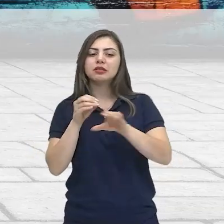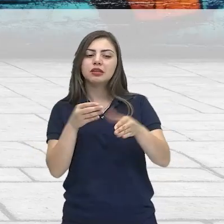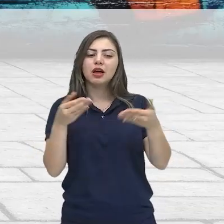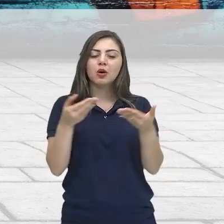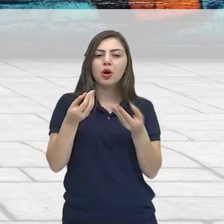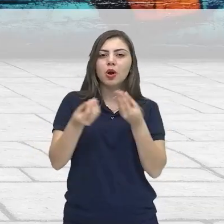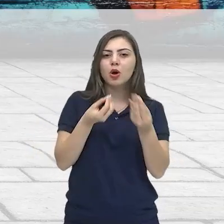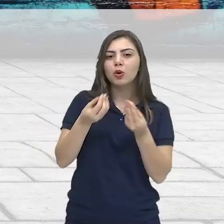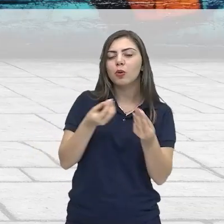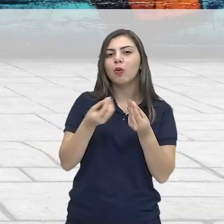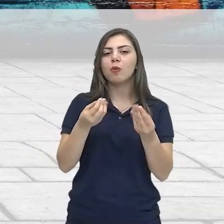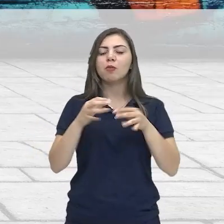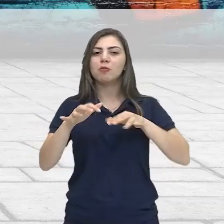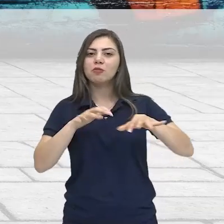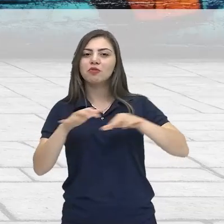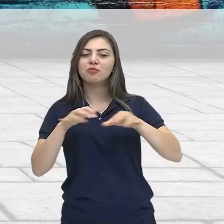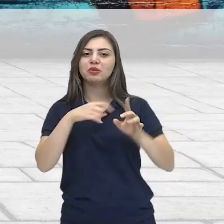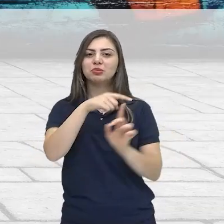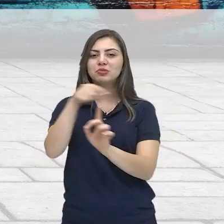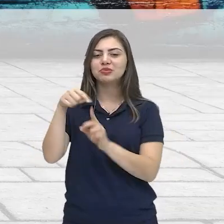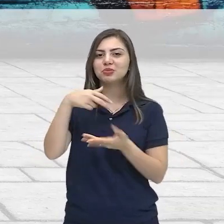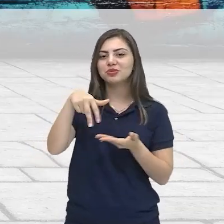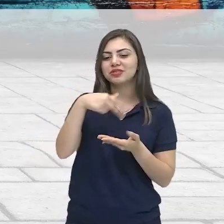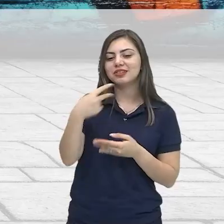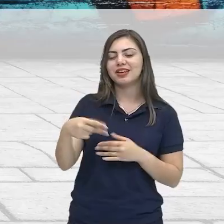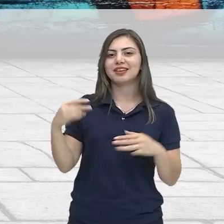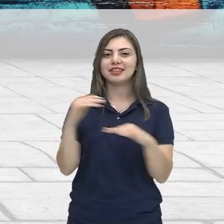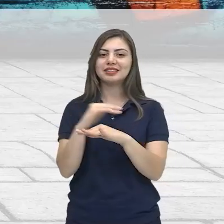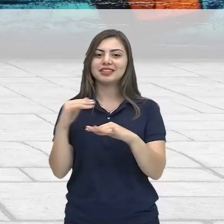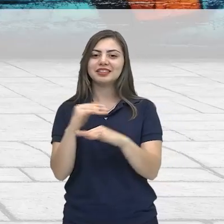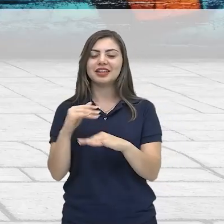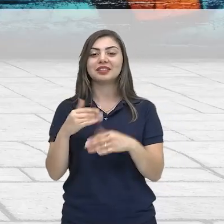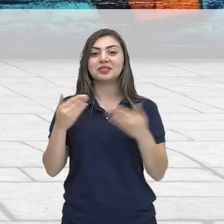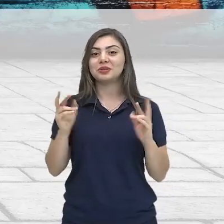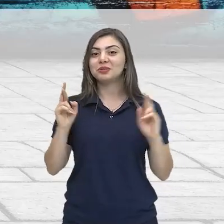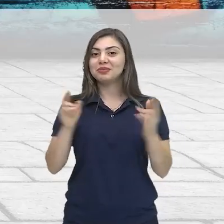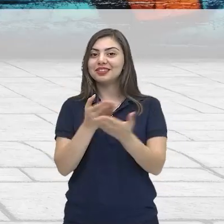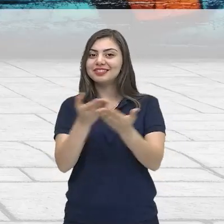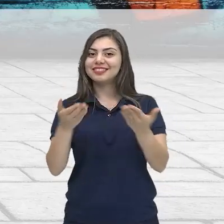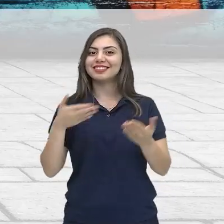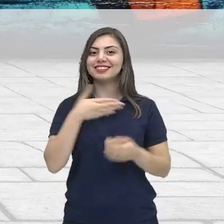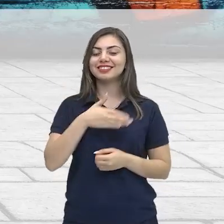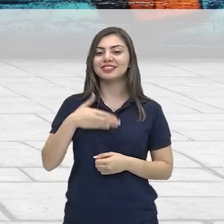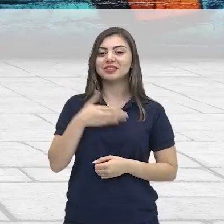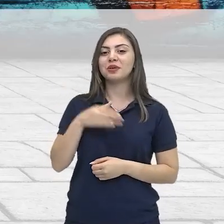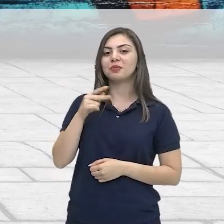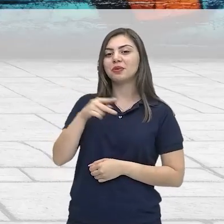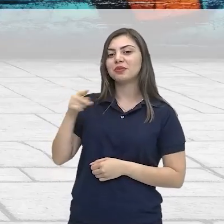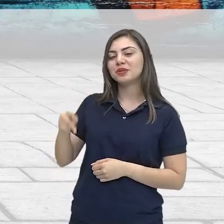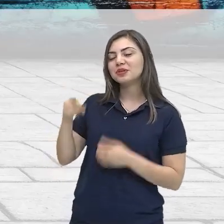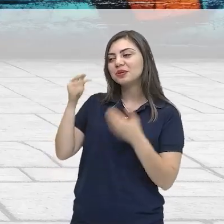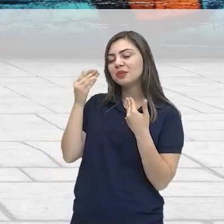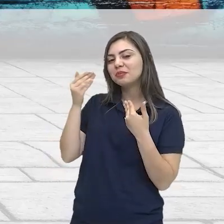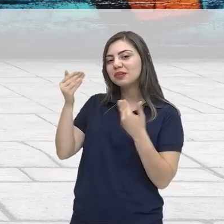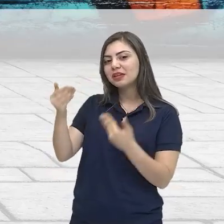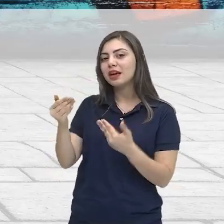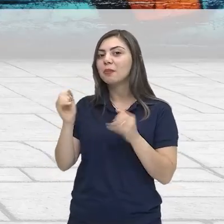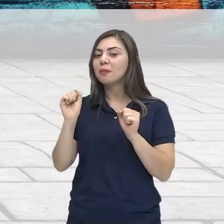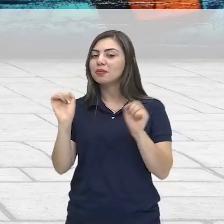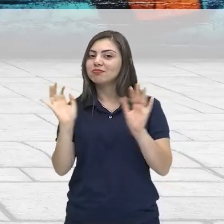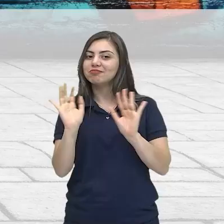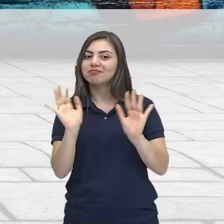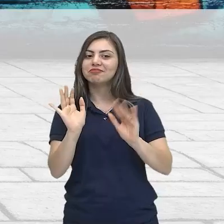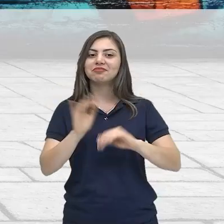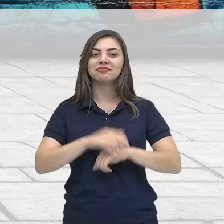esses estilos de danças urbanas aqui pra gente. Eu espero que vocês tenham gostado. Professor, despeça-se dos alunos. Tchau,